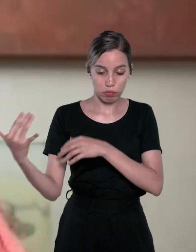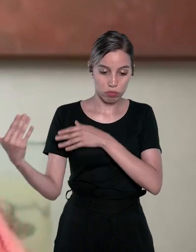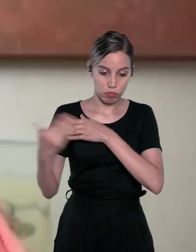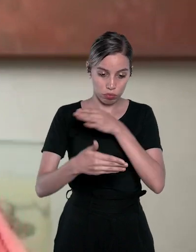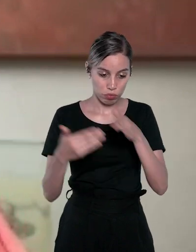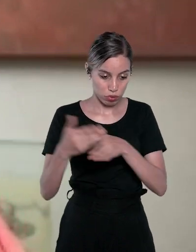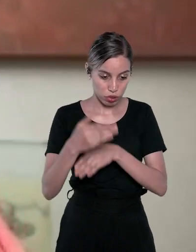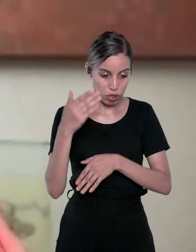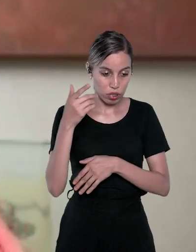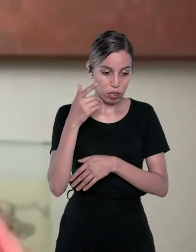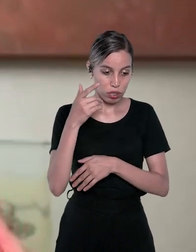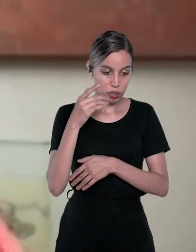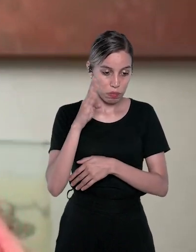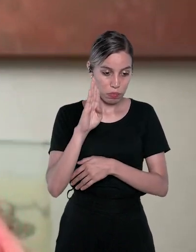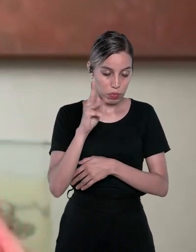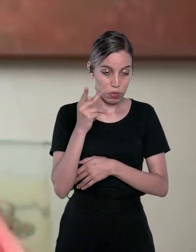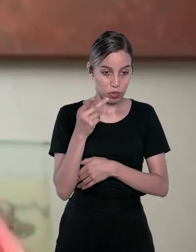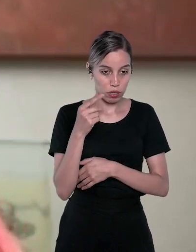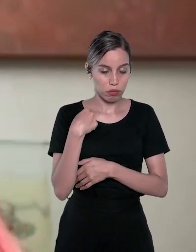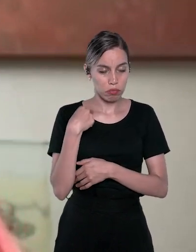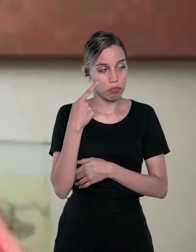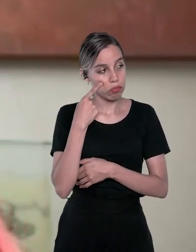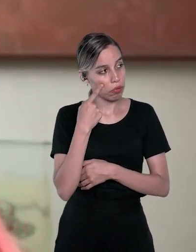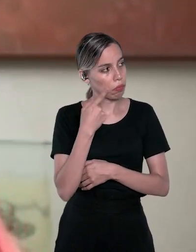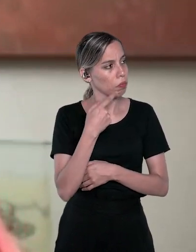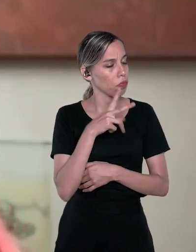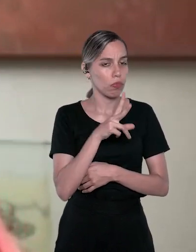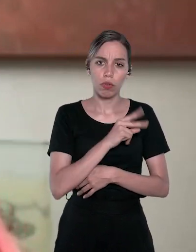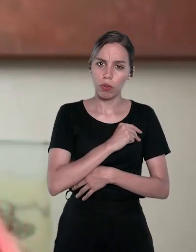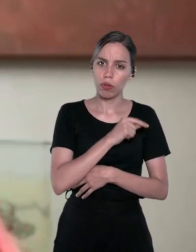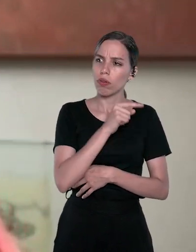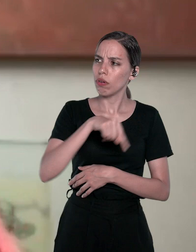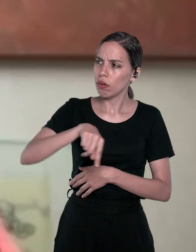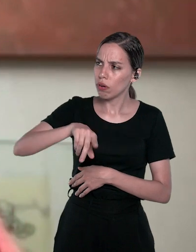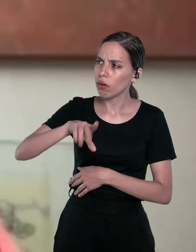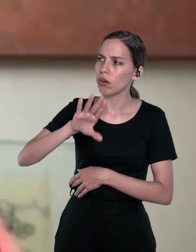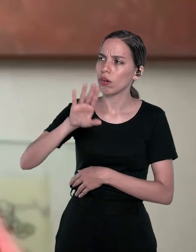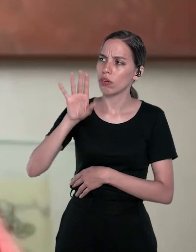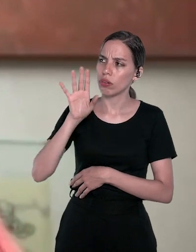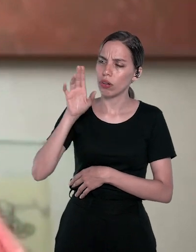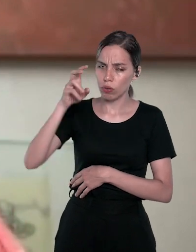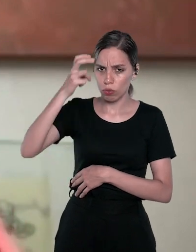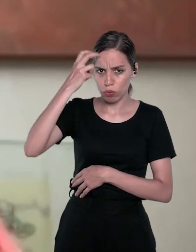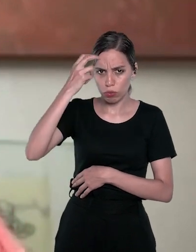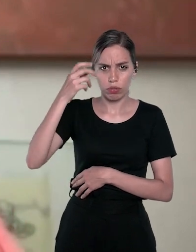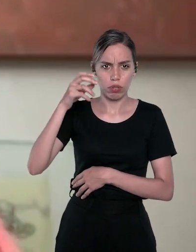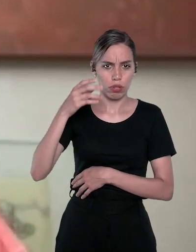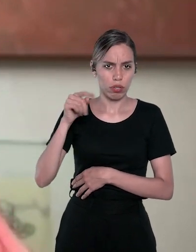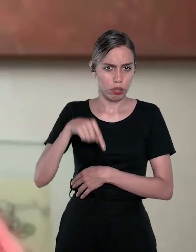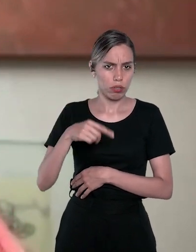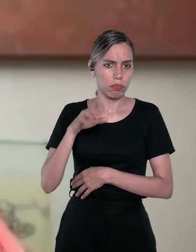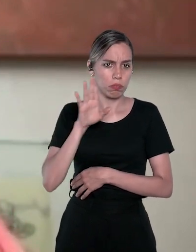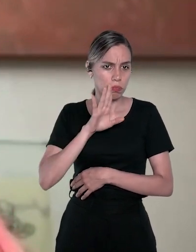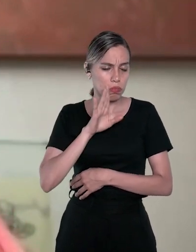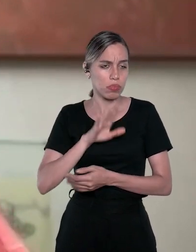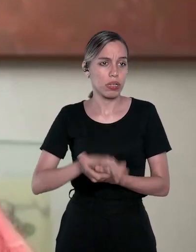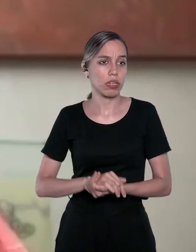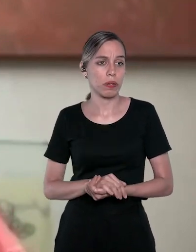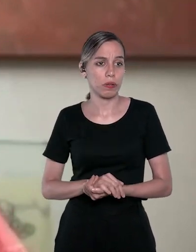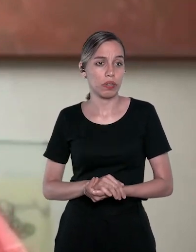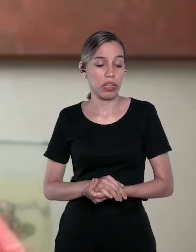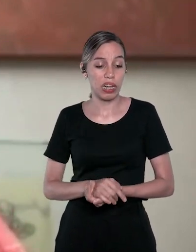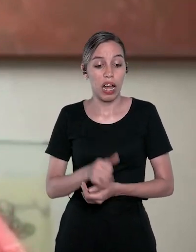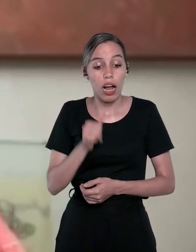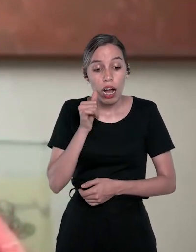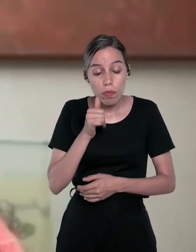eram estrangeiras, chegaram aqui e acharam muito pobre o ambiente cultural de Belo Horizonte e começaram a incentivar a arte. Quer